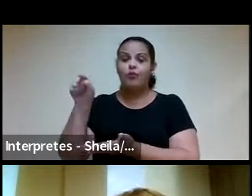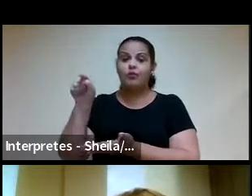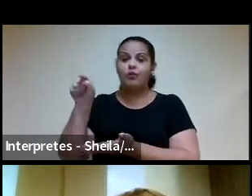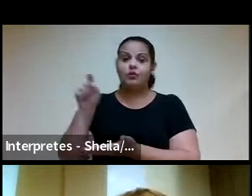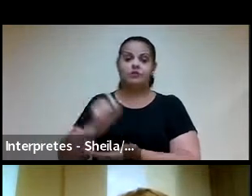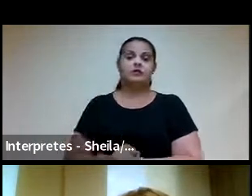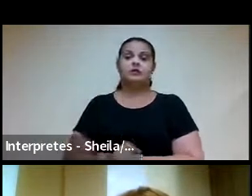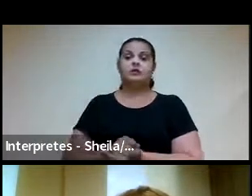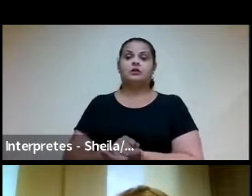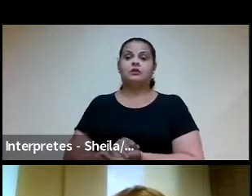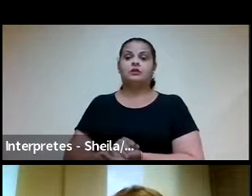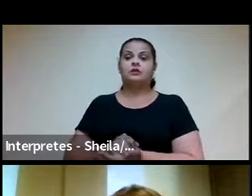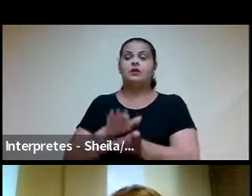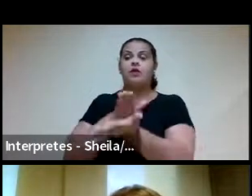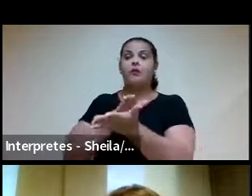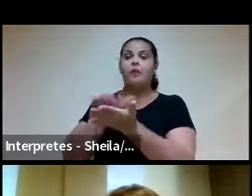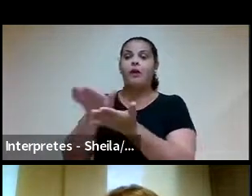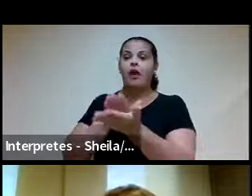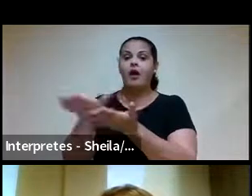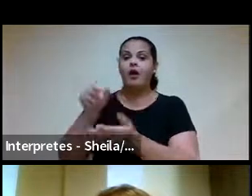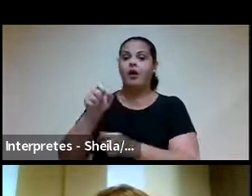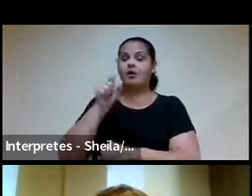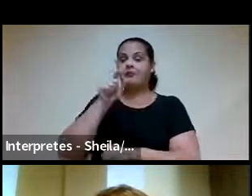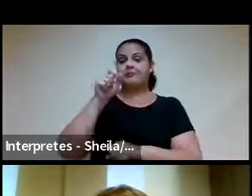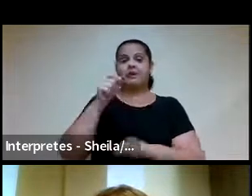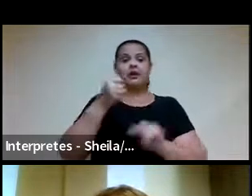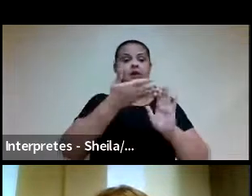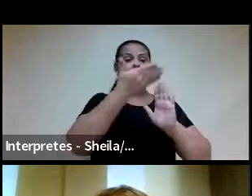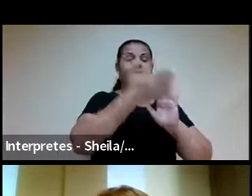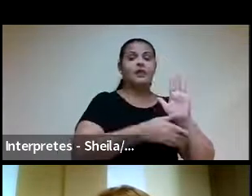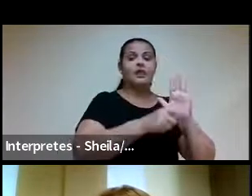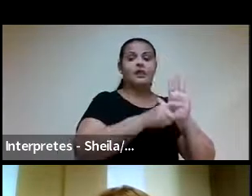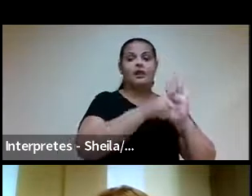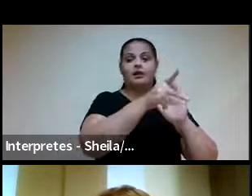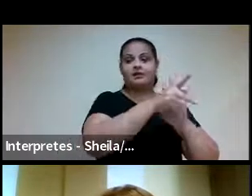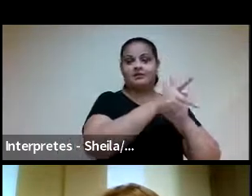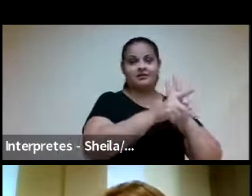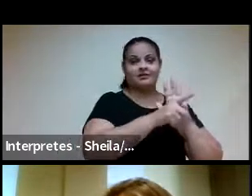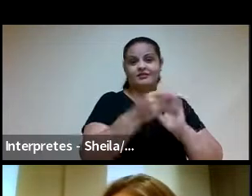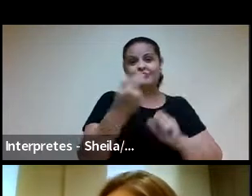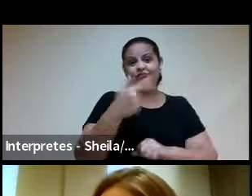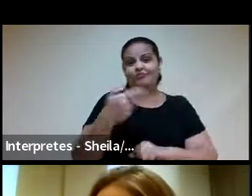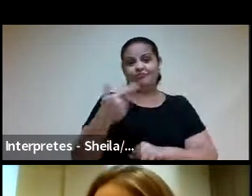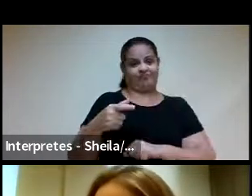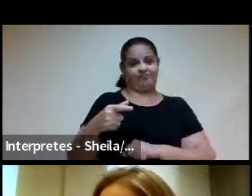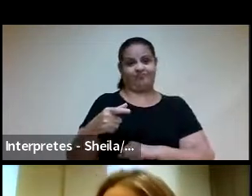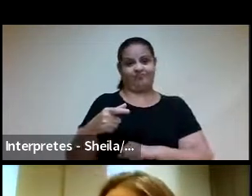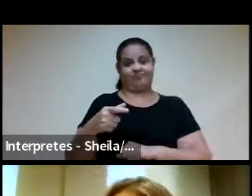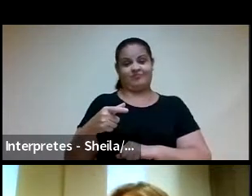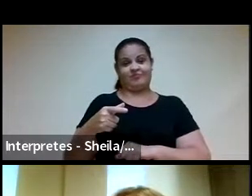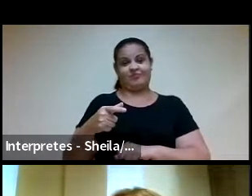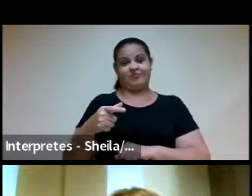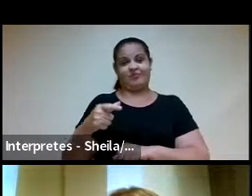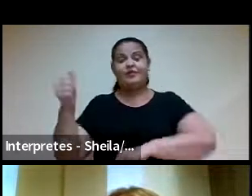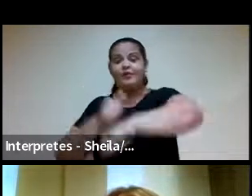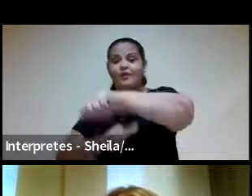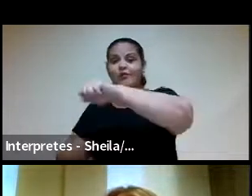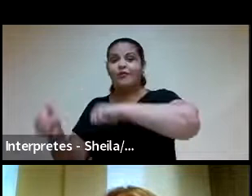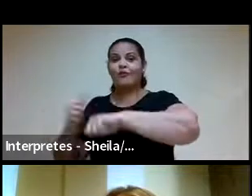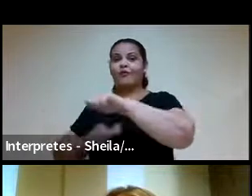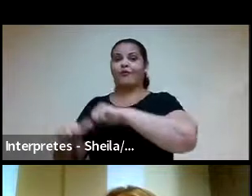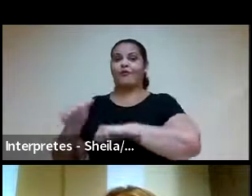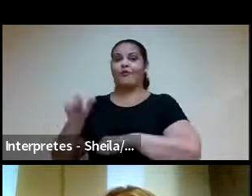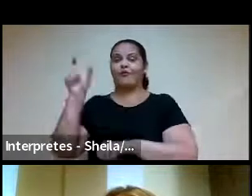não é ouvido sua testemunha, o recorrente também assim não notifica, ao contrário do que fez o recorrido, né? Não leva